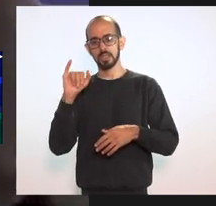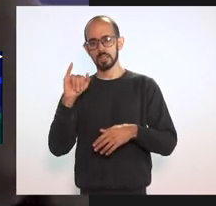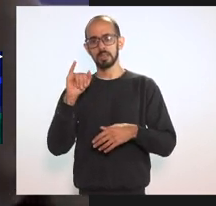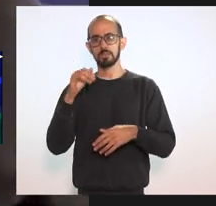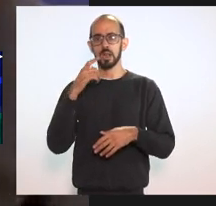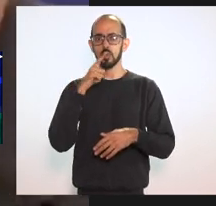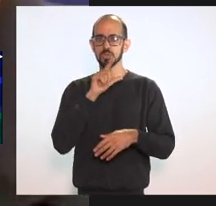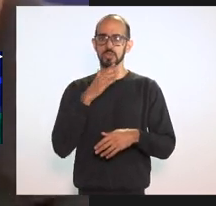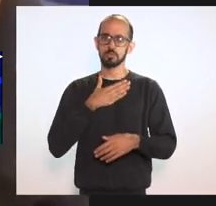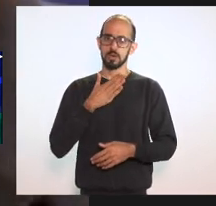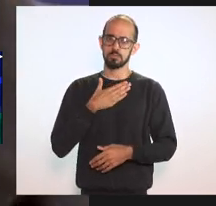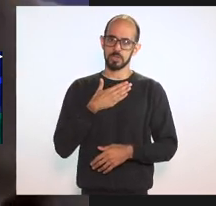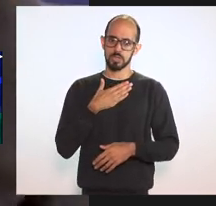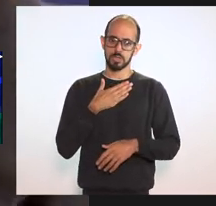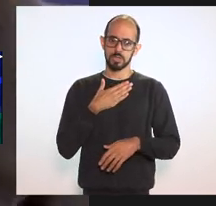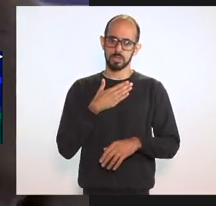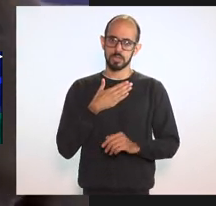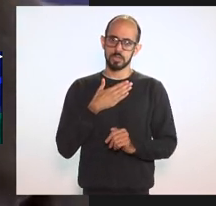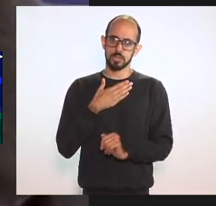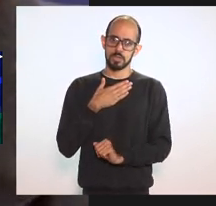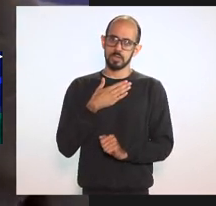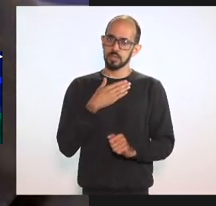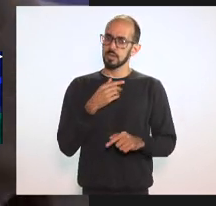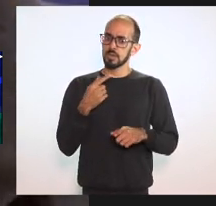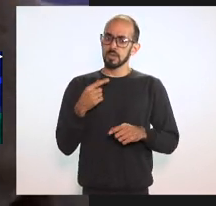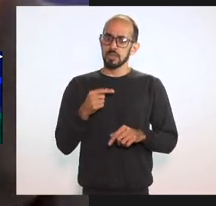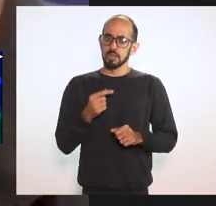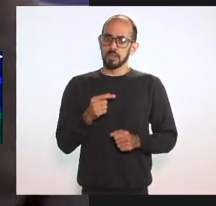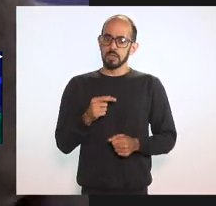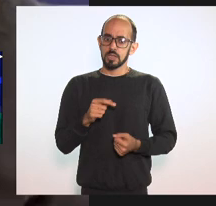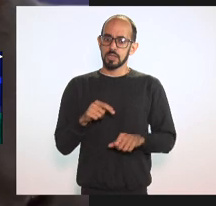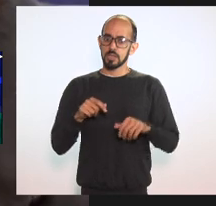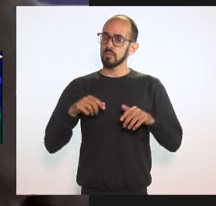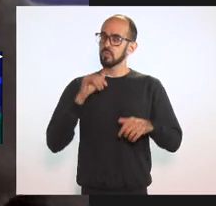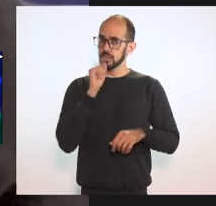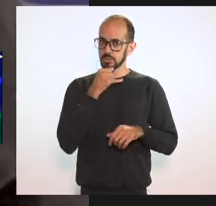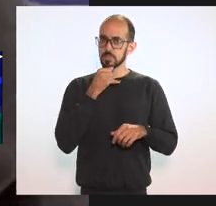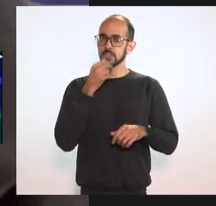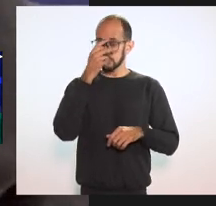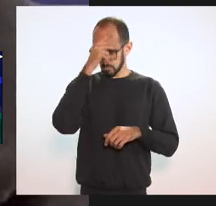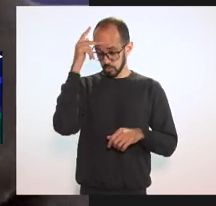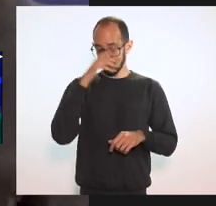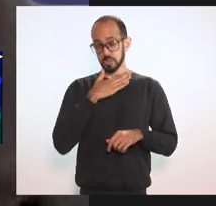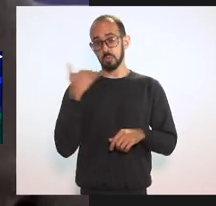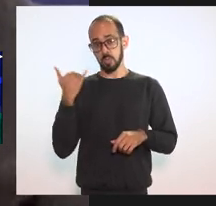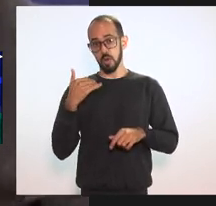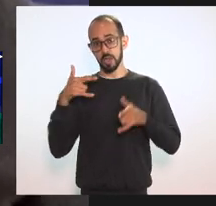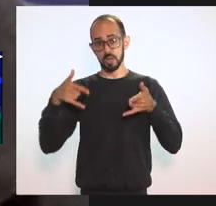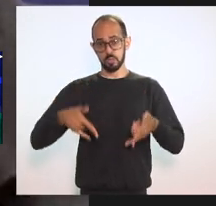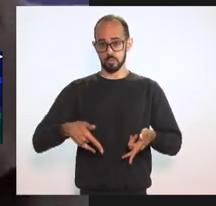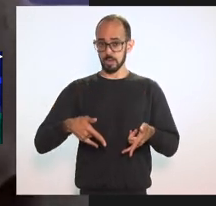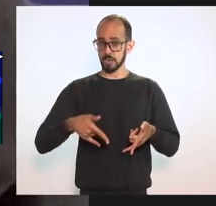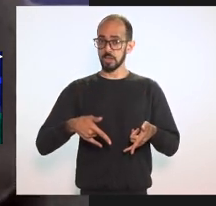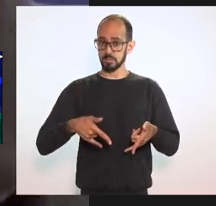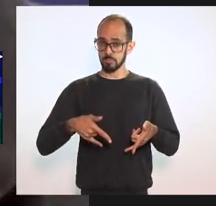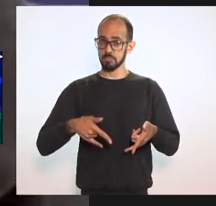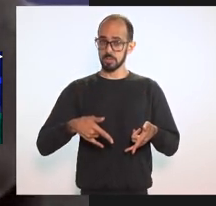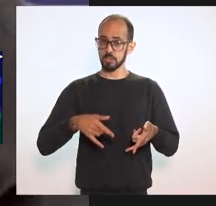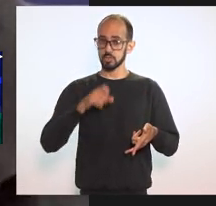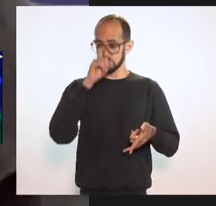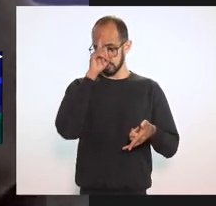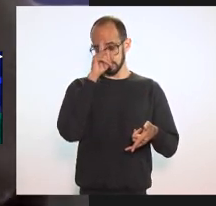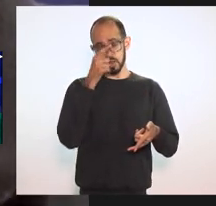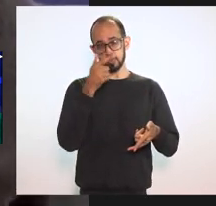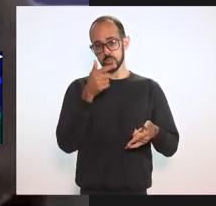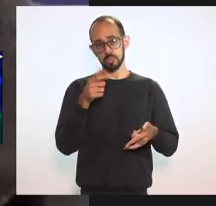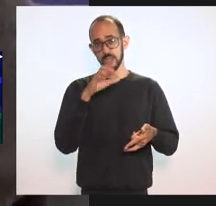vezes os municípios não regule e as pessoas estão morrendo numa maca de hospital Então isso é vergonhoso Então eu